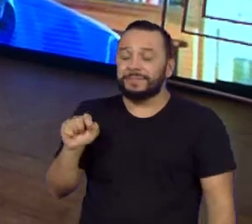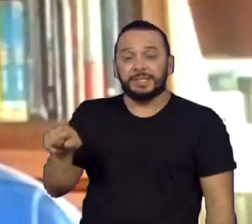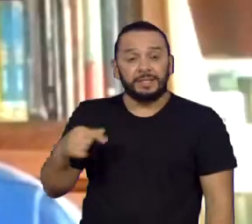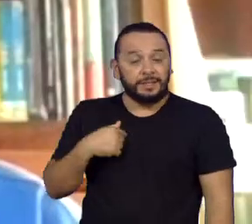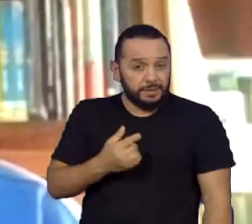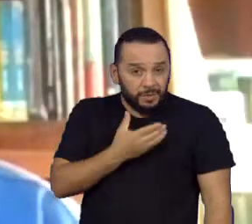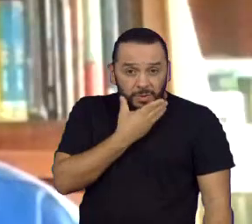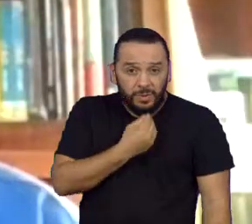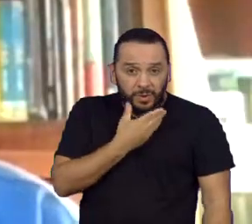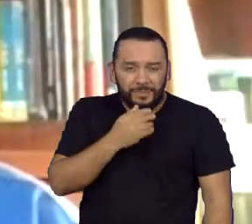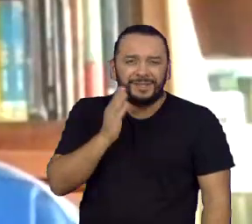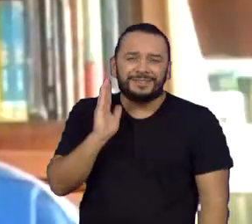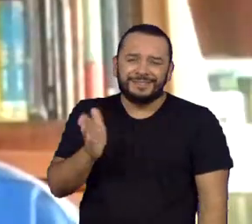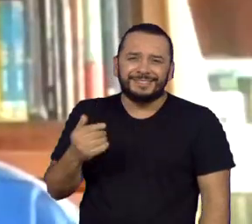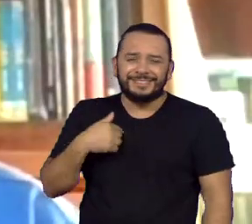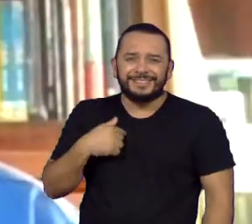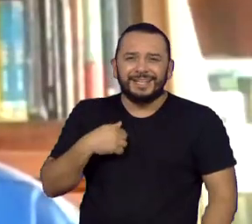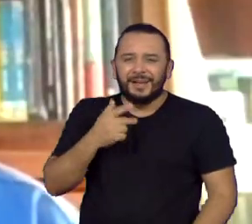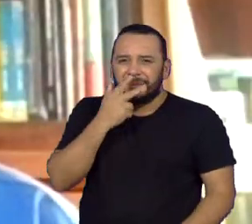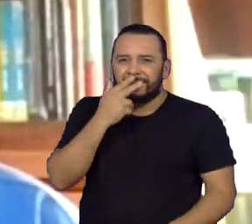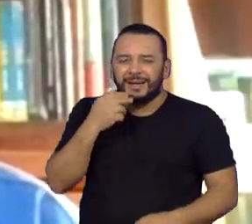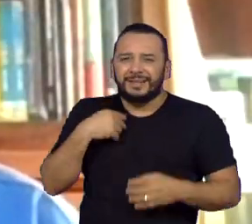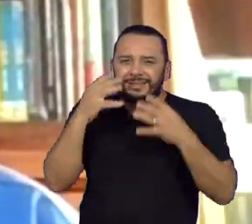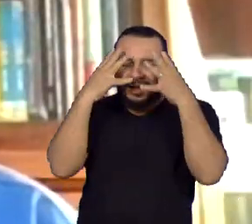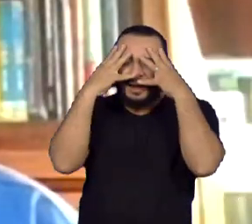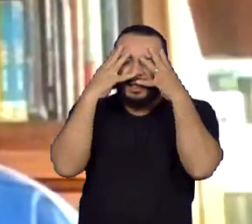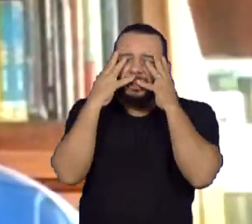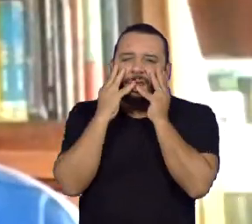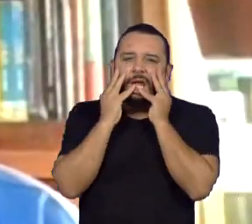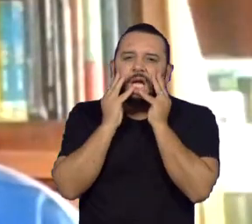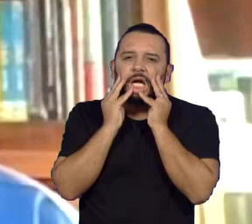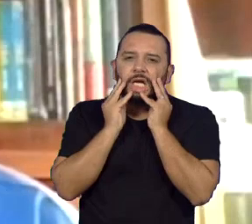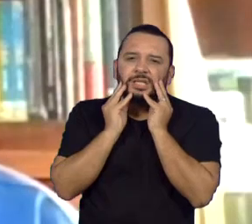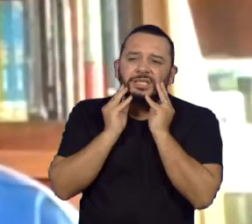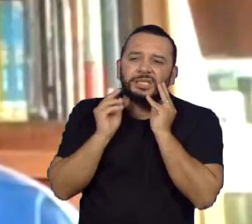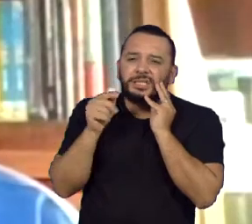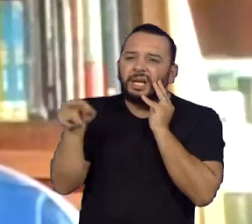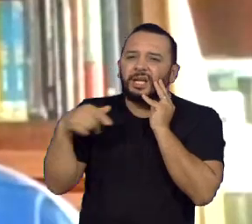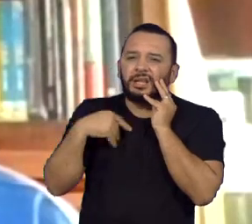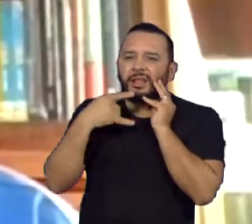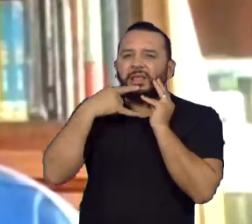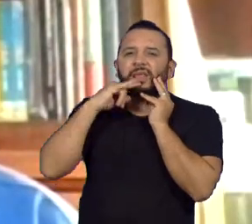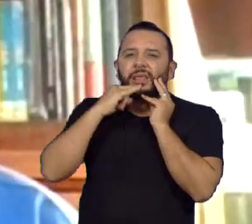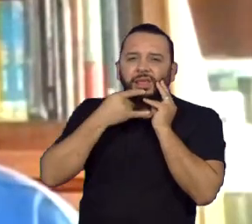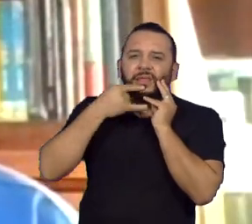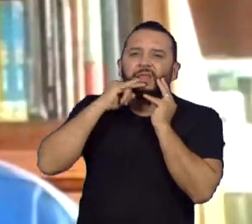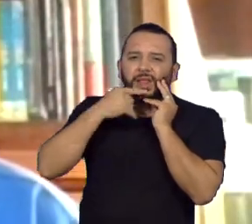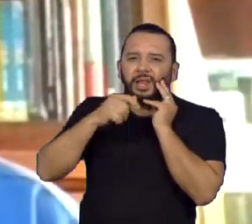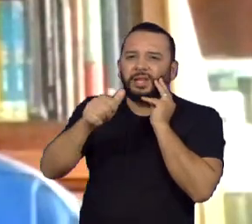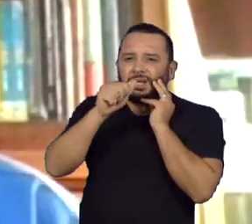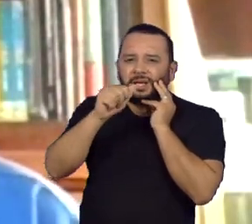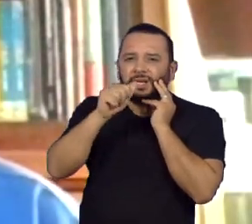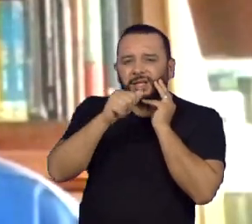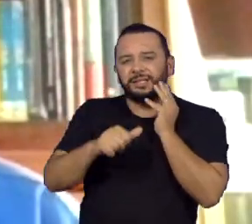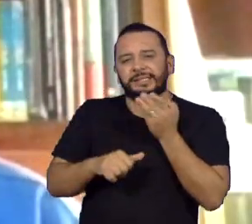homem assim, já bastante abatido pelo tempo, provavelmente era alcoólico,